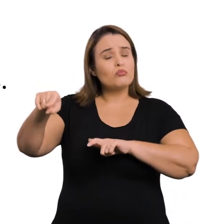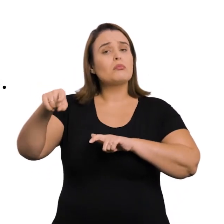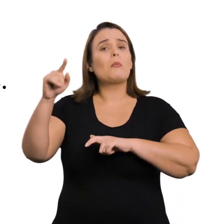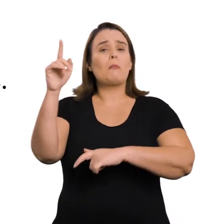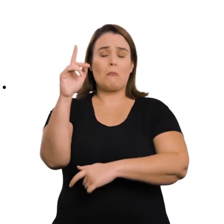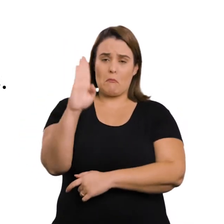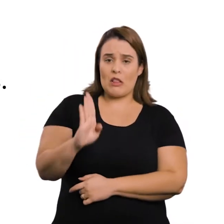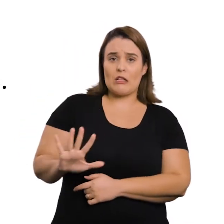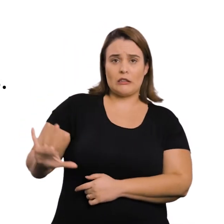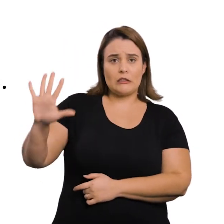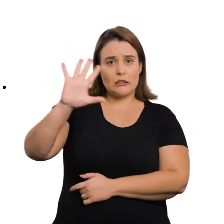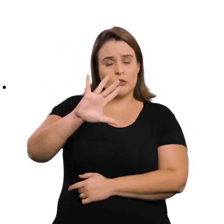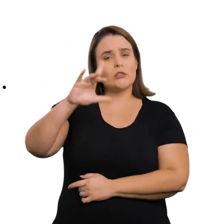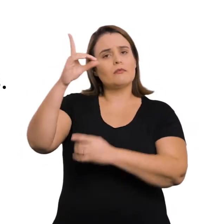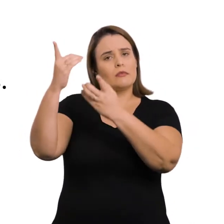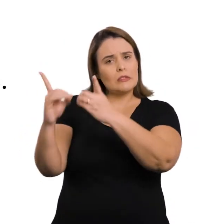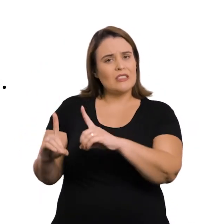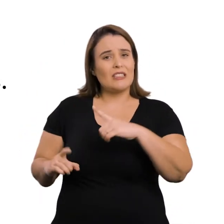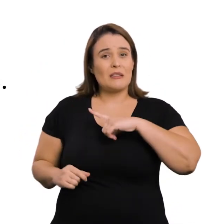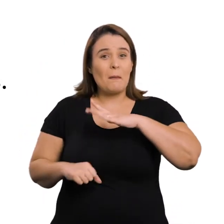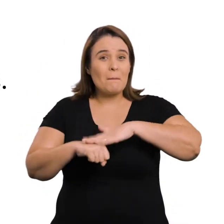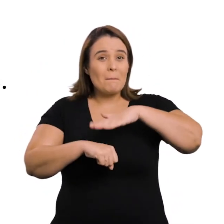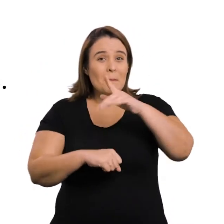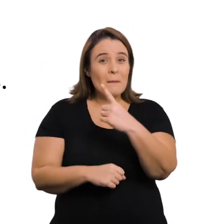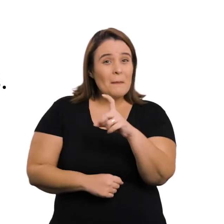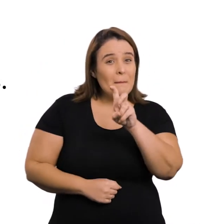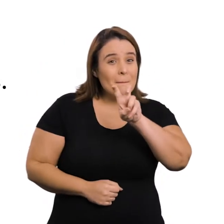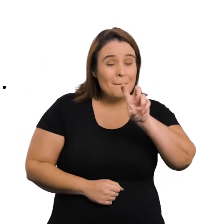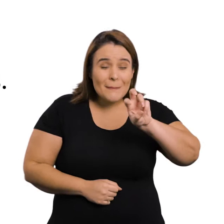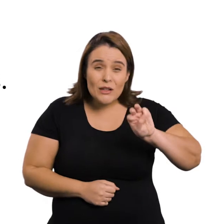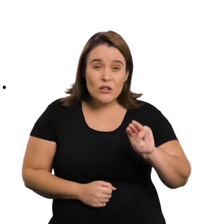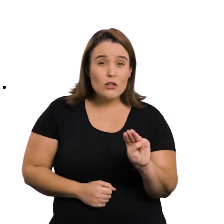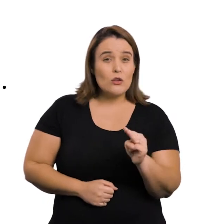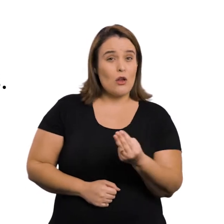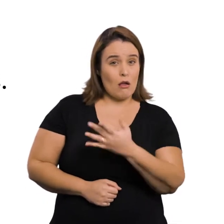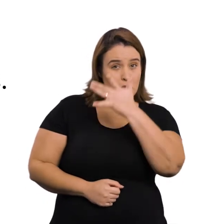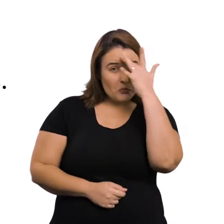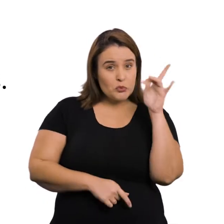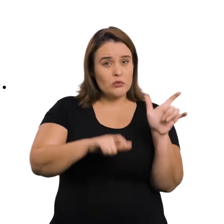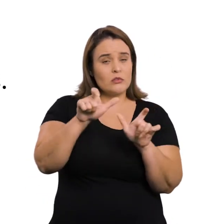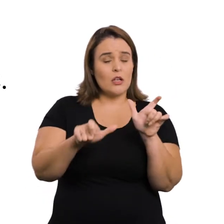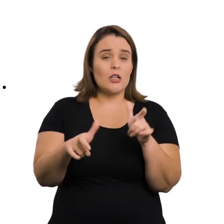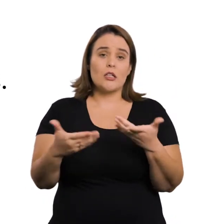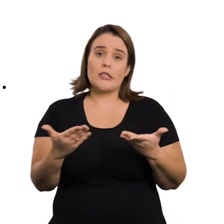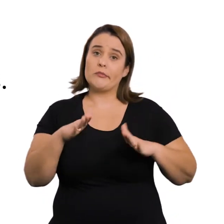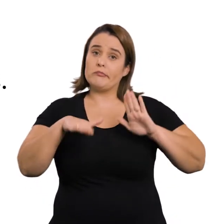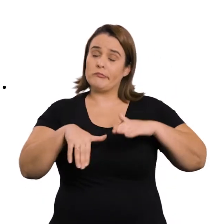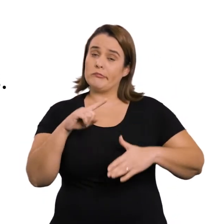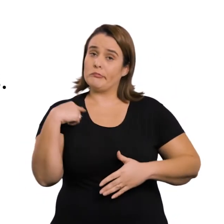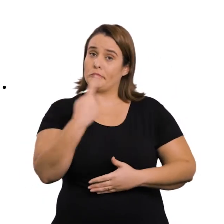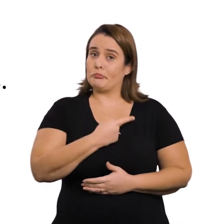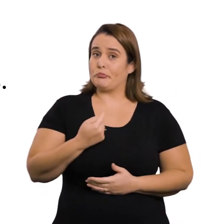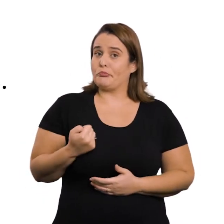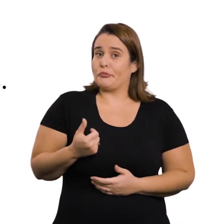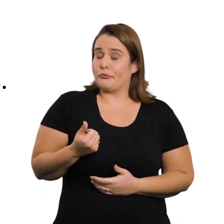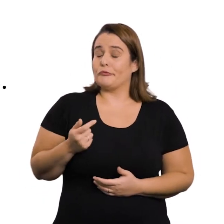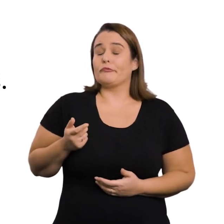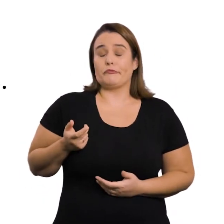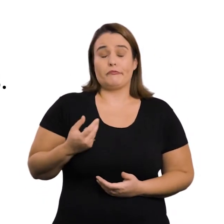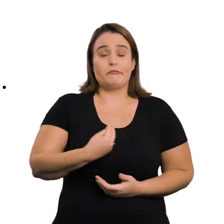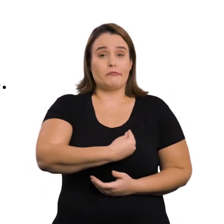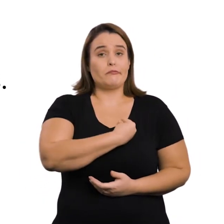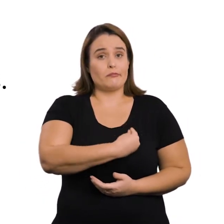brasileira apresenta alguma deficiência, ou seja, mais de 15 milhões de pessoas. Provavelmente poucos de